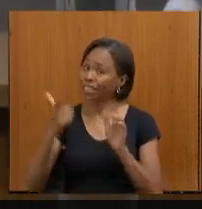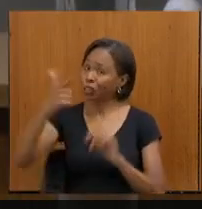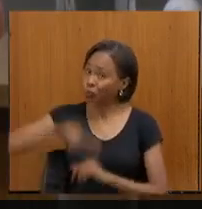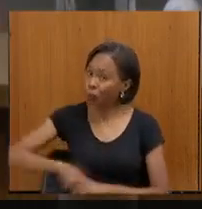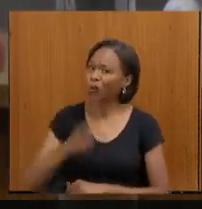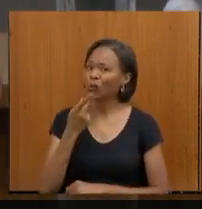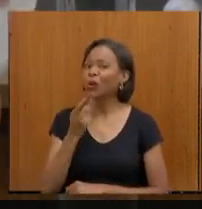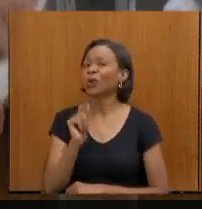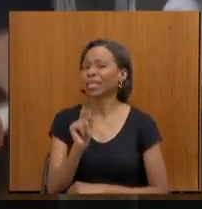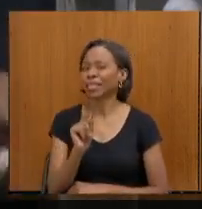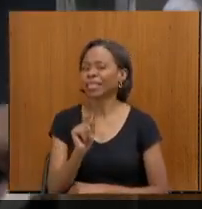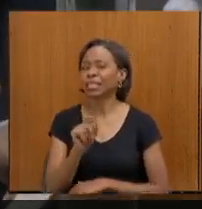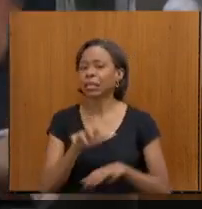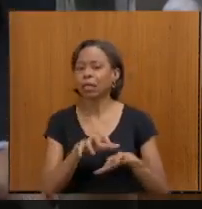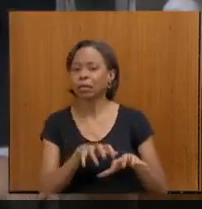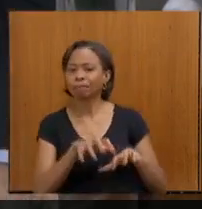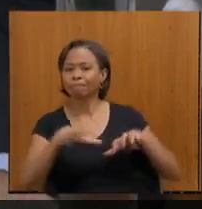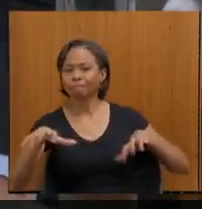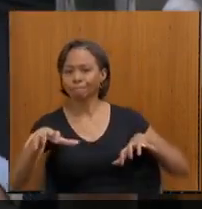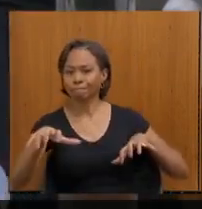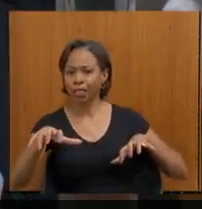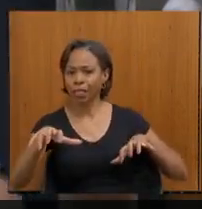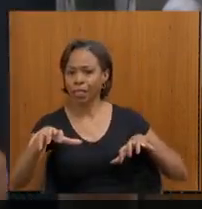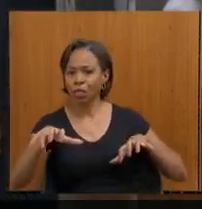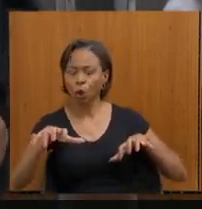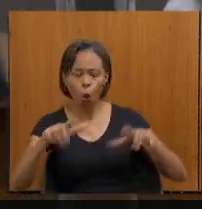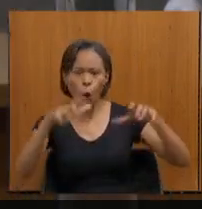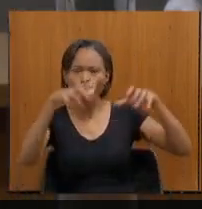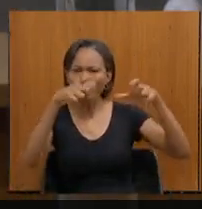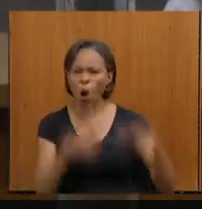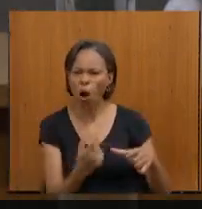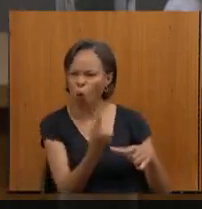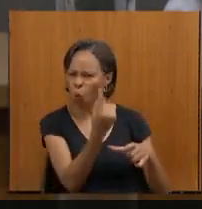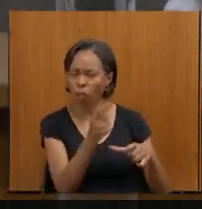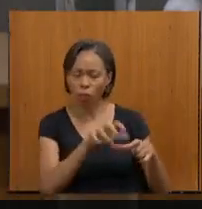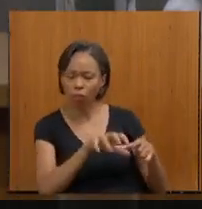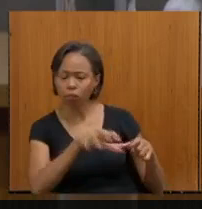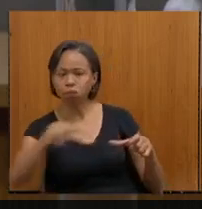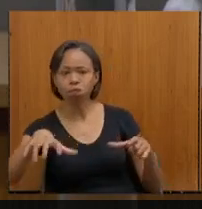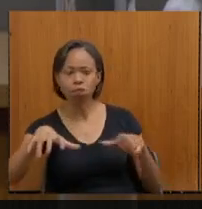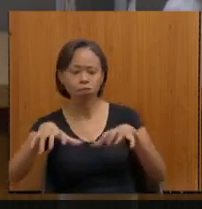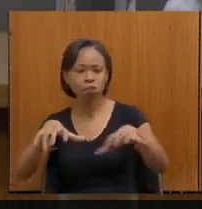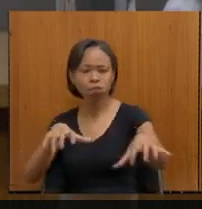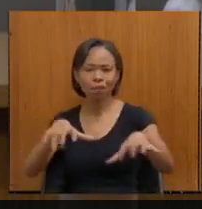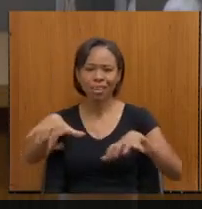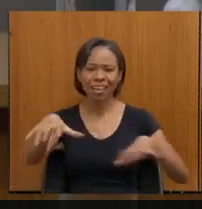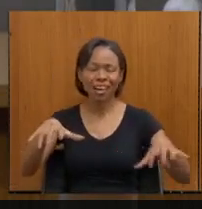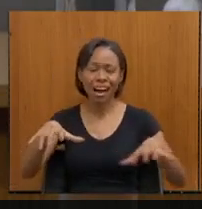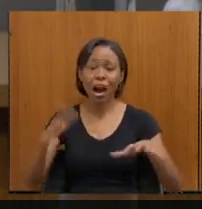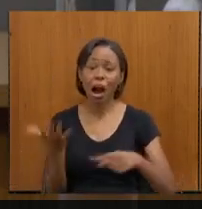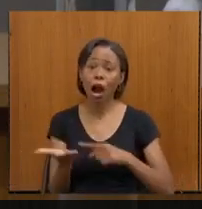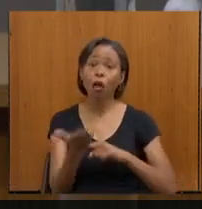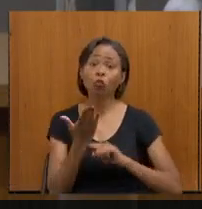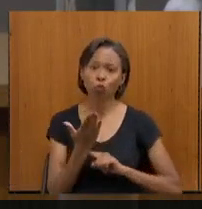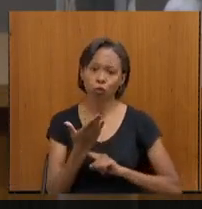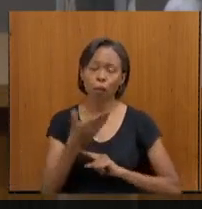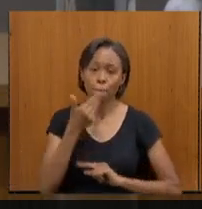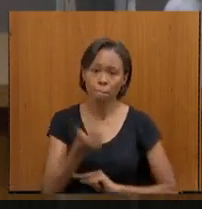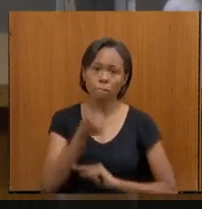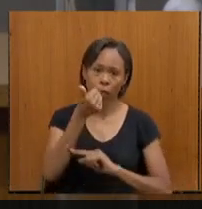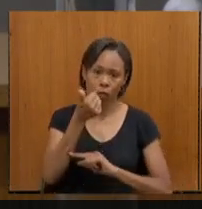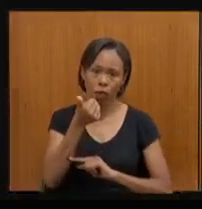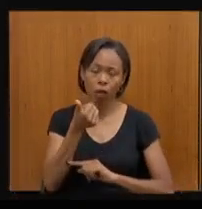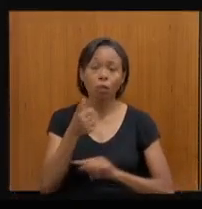geração descentralizado eu consigo trazer isso bem mais bem mais próximo da cirurgia o aço Verde